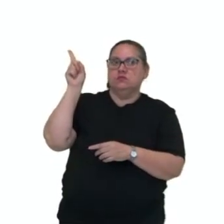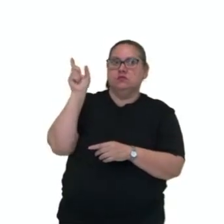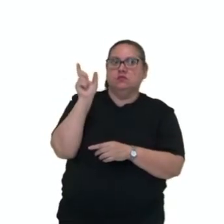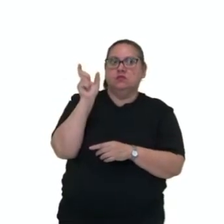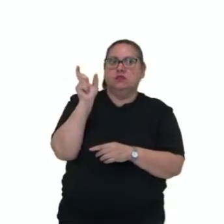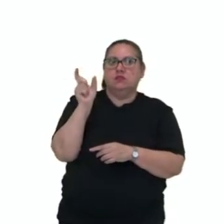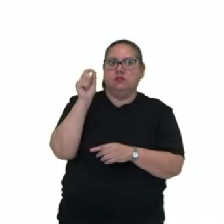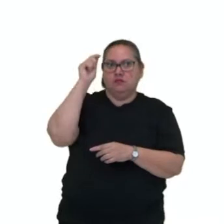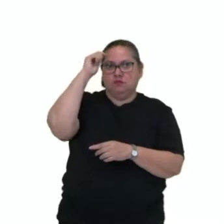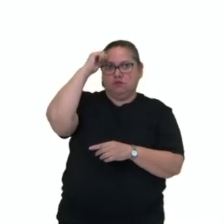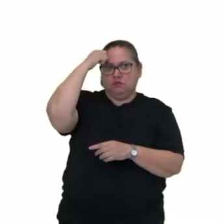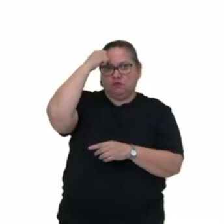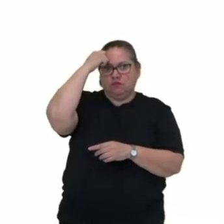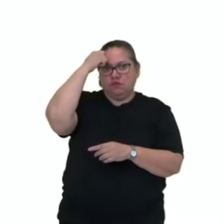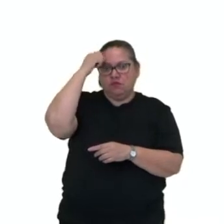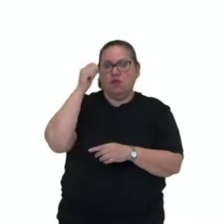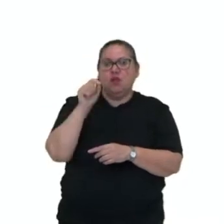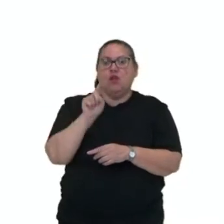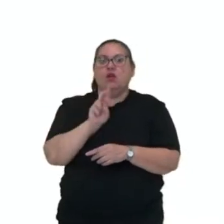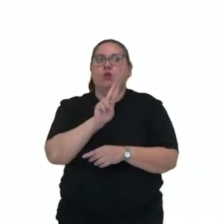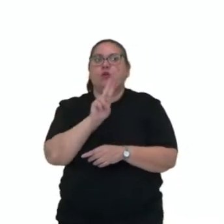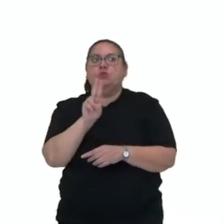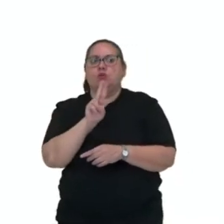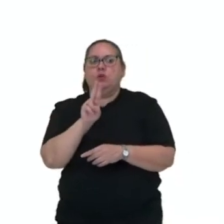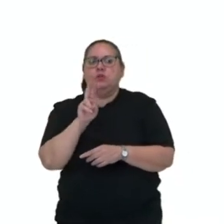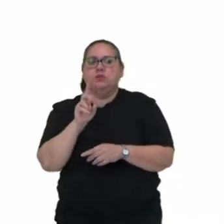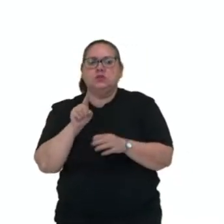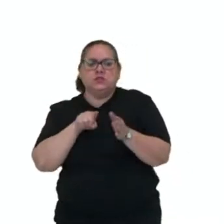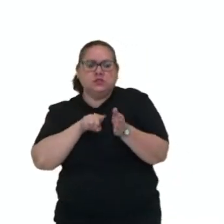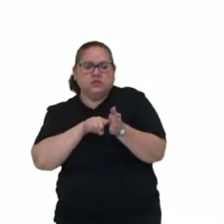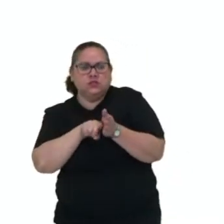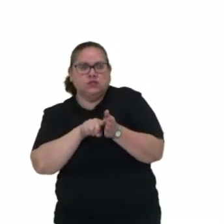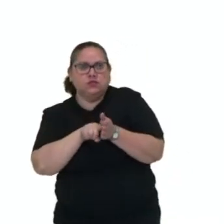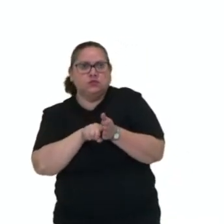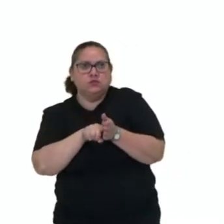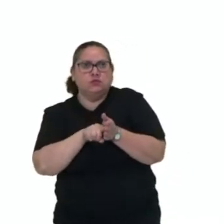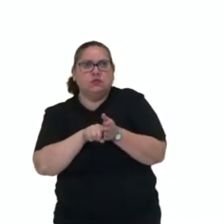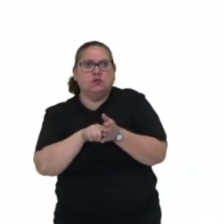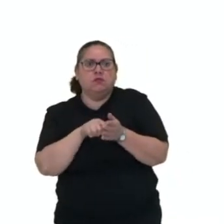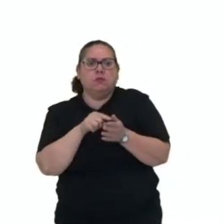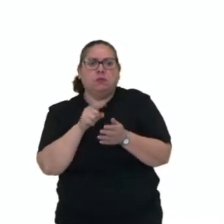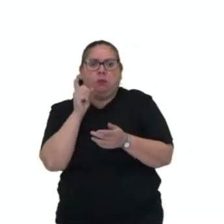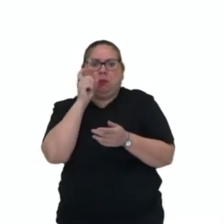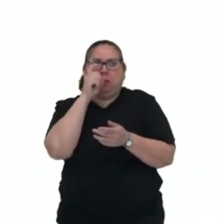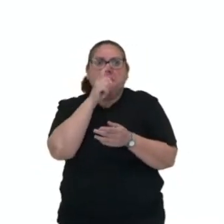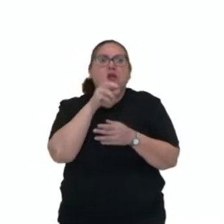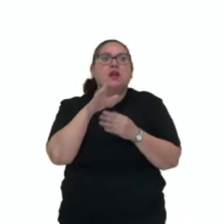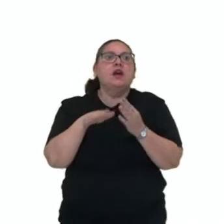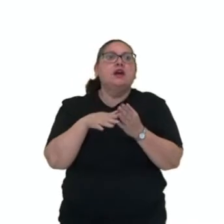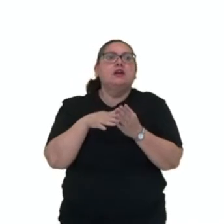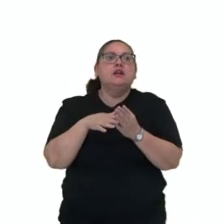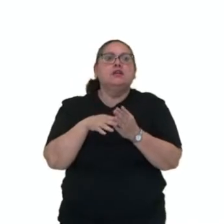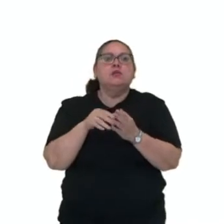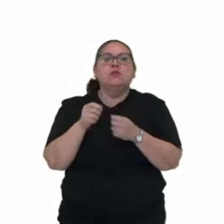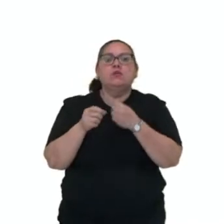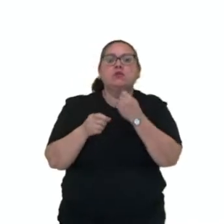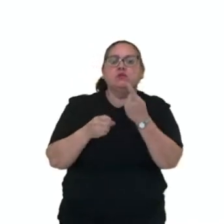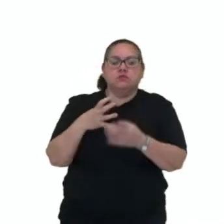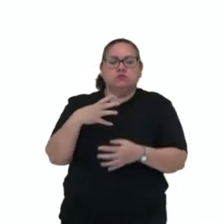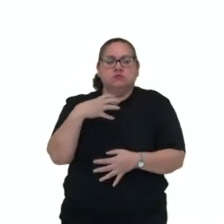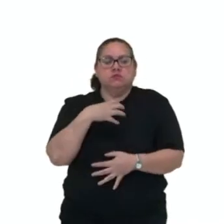reoviride. Nome científico, difícil, né? Não, não é difícil. Fala devagarzinho igual a professora fez. Quais são